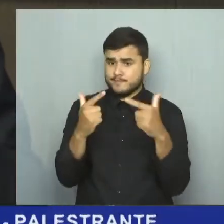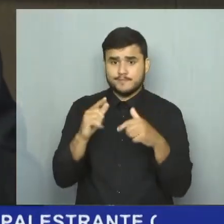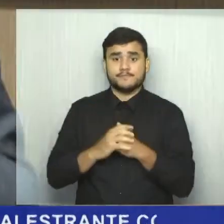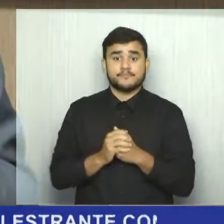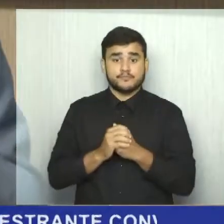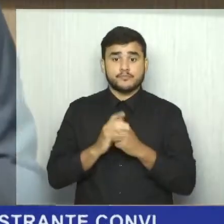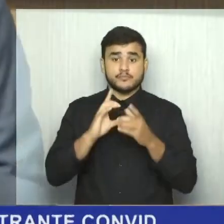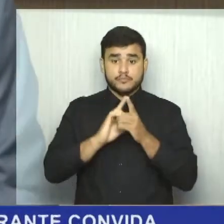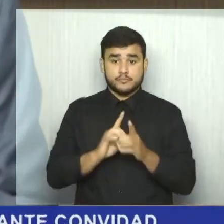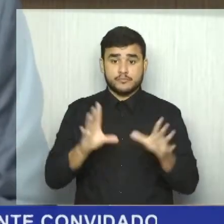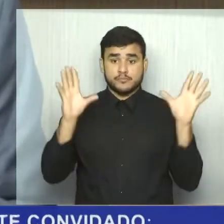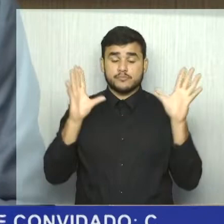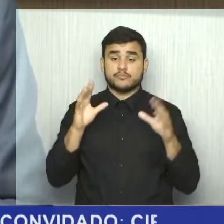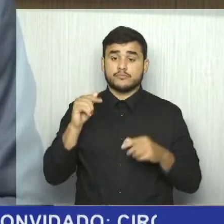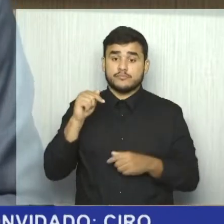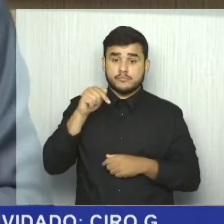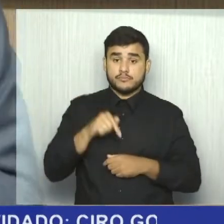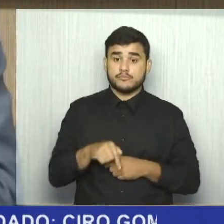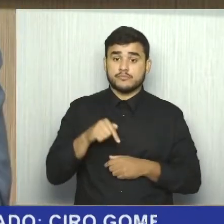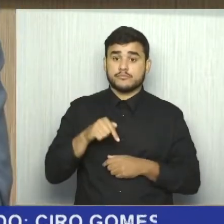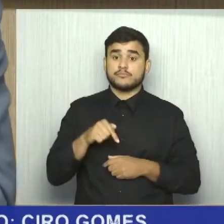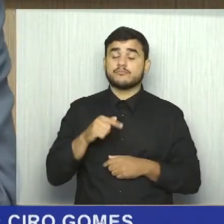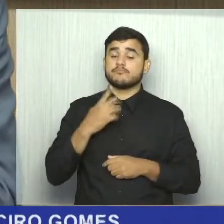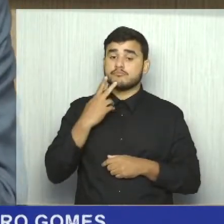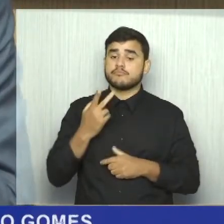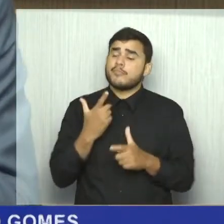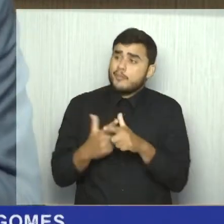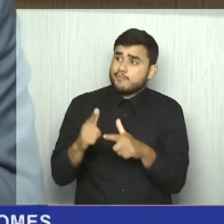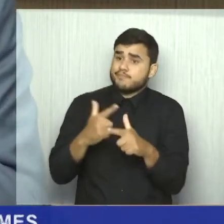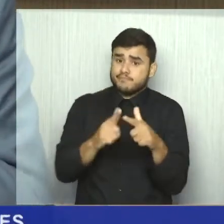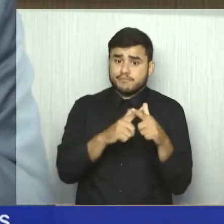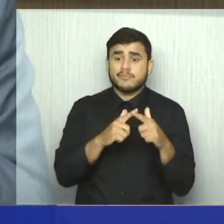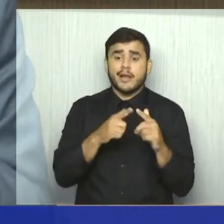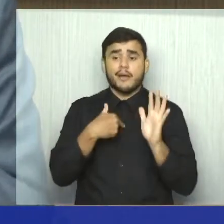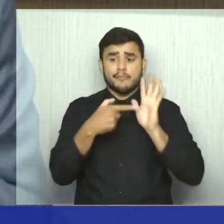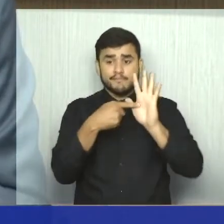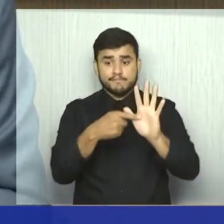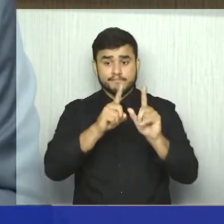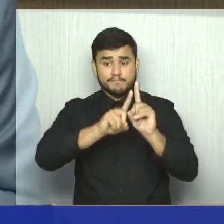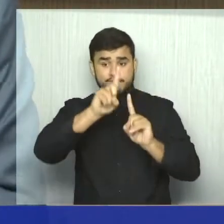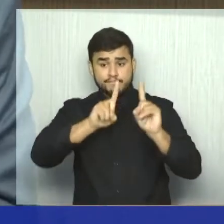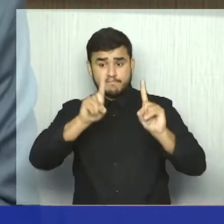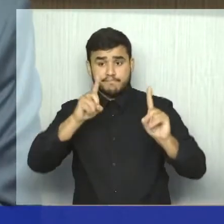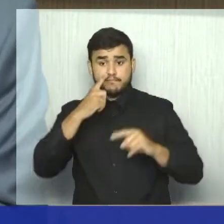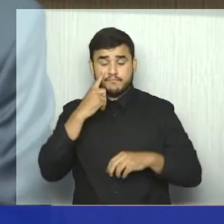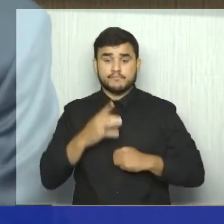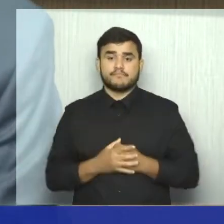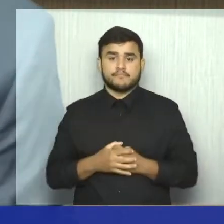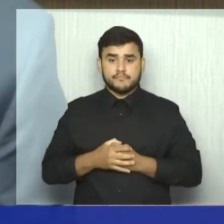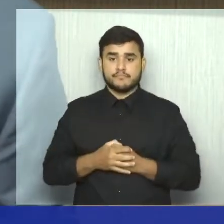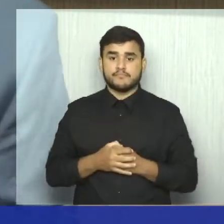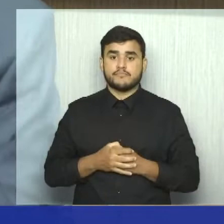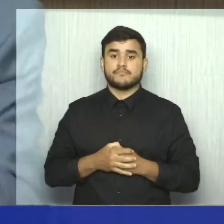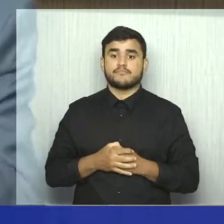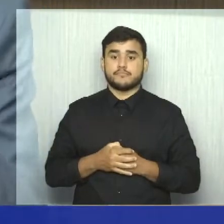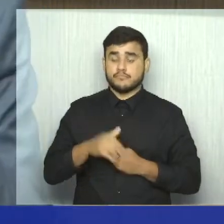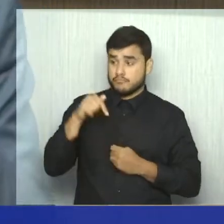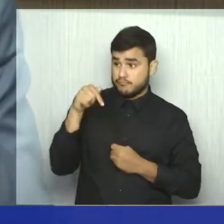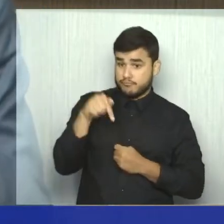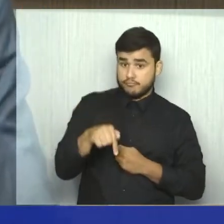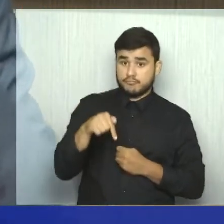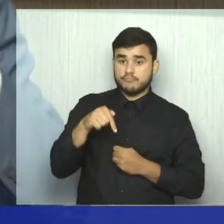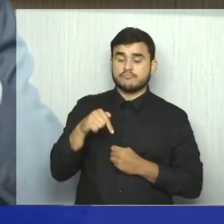está fracassando terrivelmente, e eu lhes exponho alguns números. Quando o nacional-desenvolvimentismo